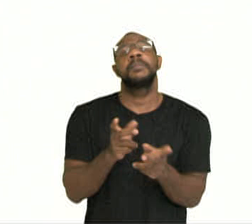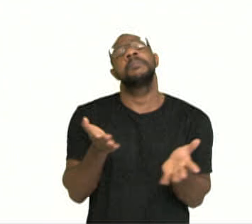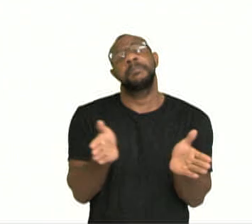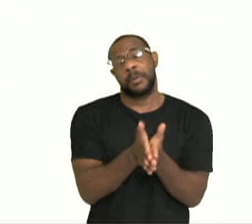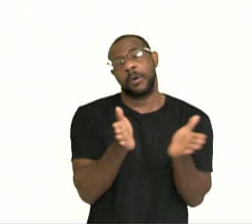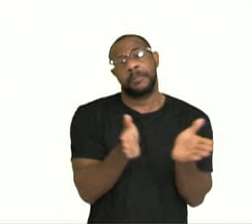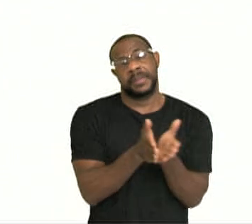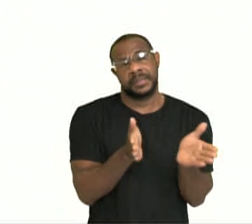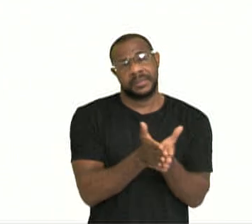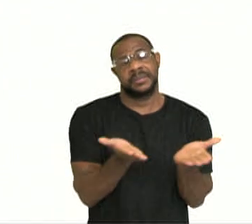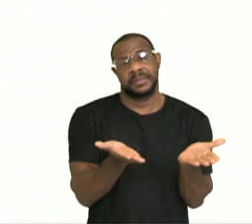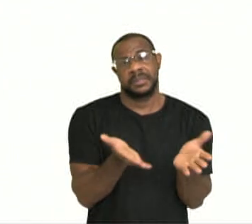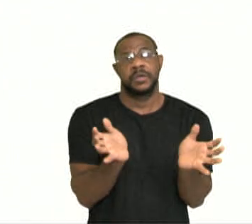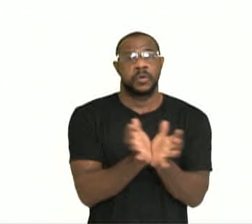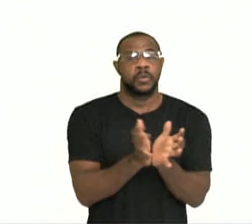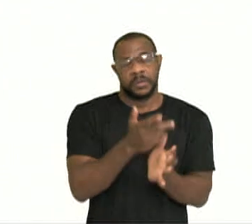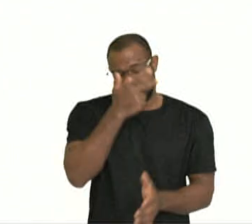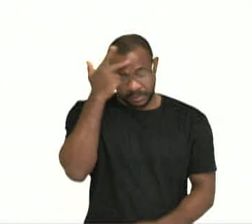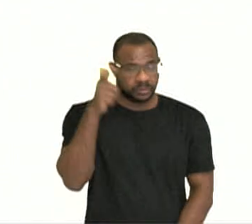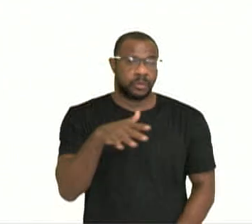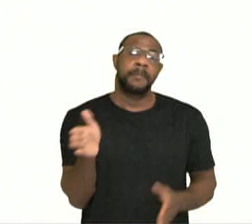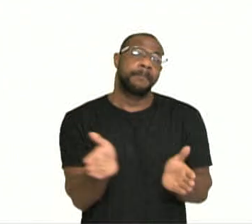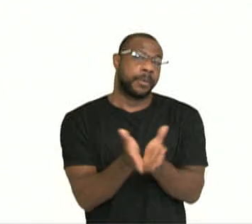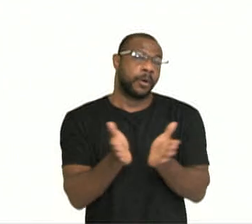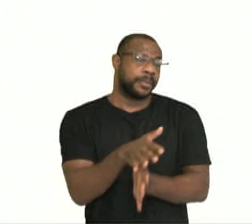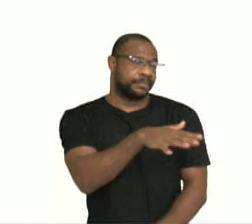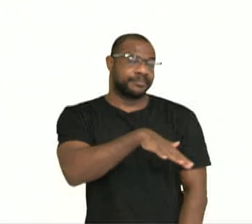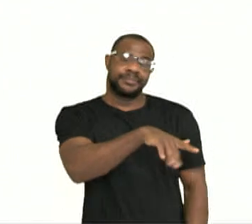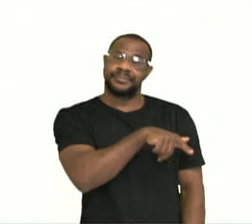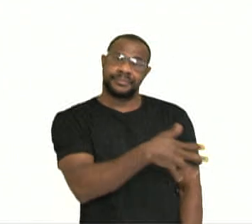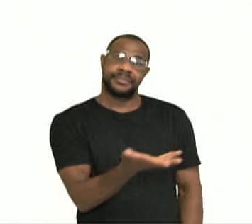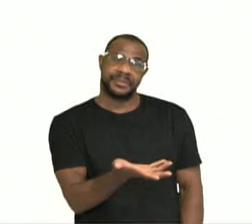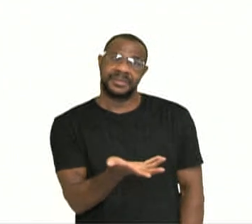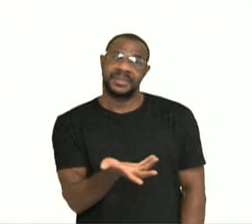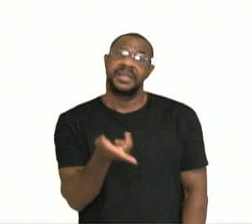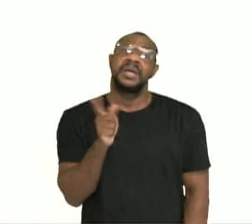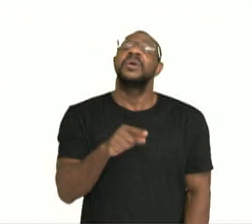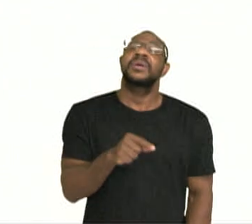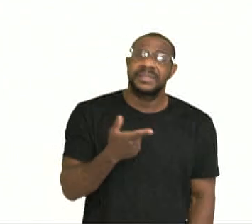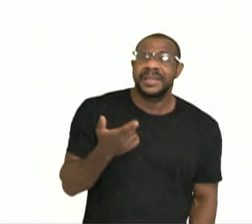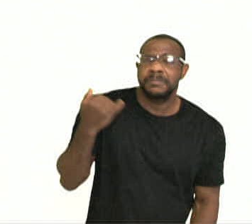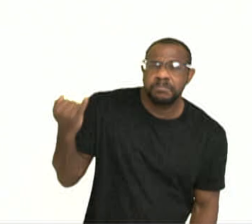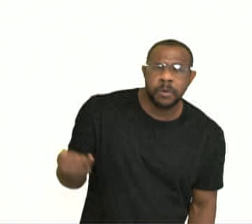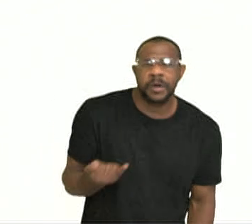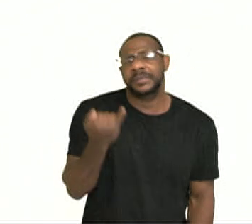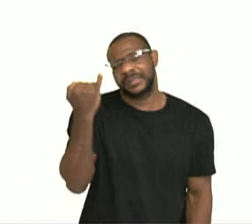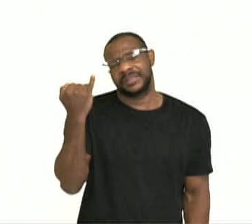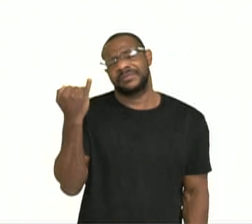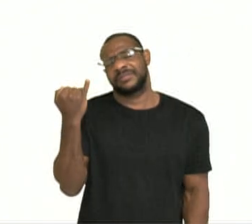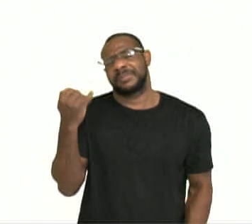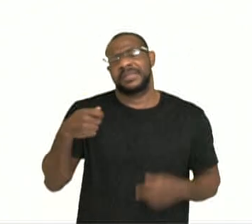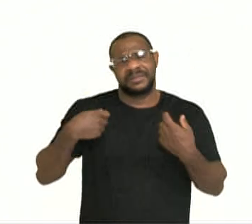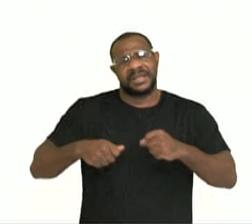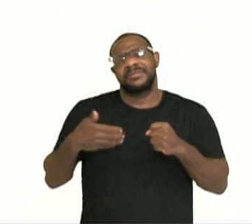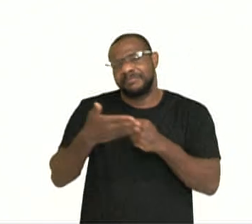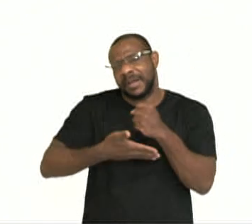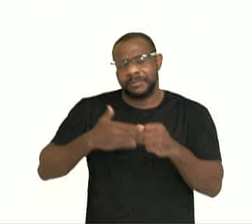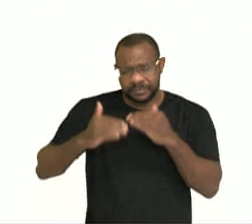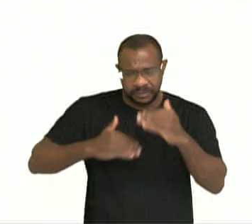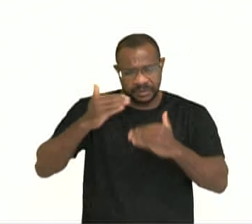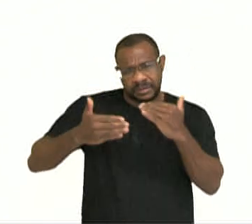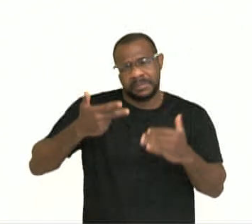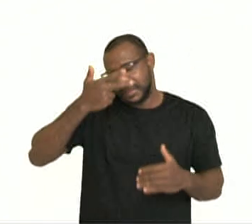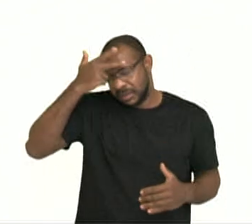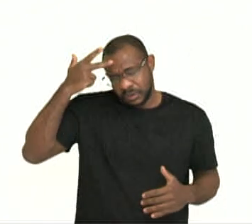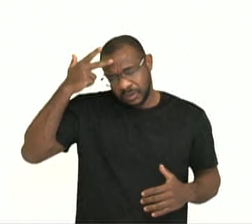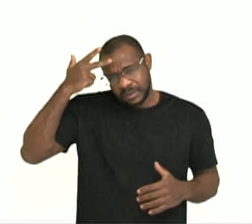como pobre ou aquele grupo de pessoas como pobre. Aquilo que é essencial para as necessidades básicas de desenvolvimento do ser